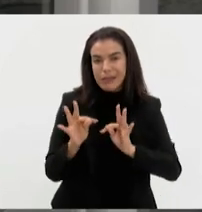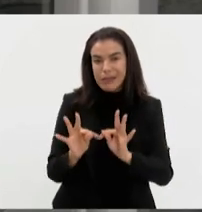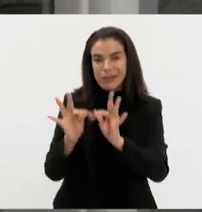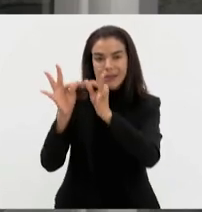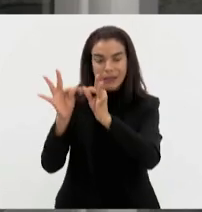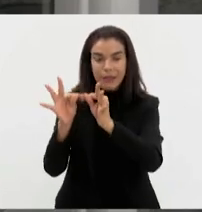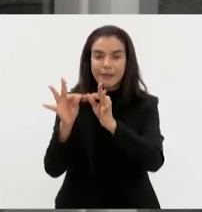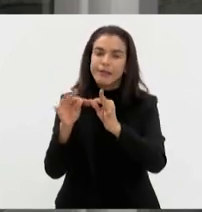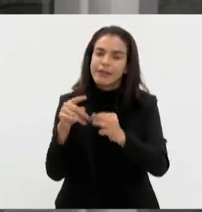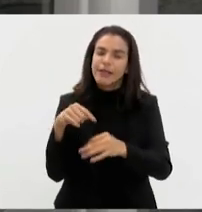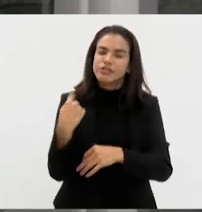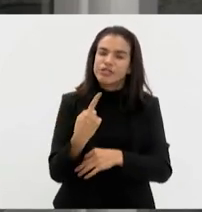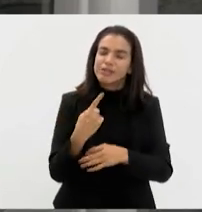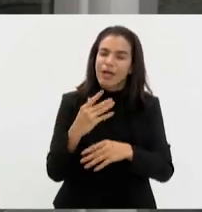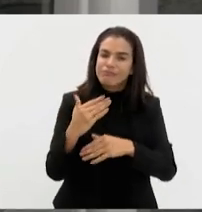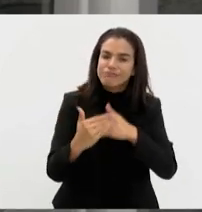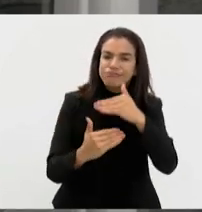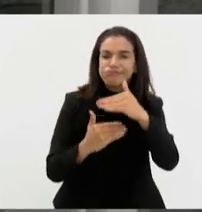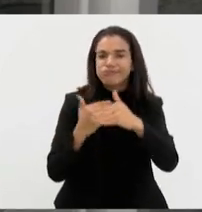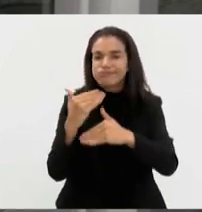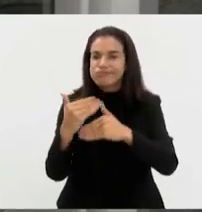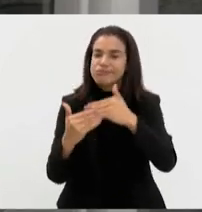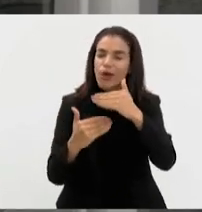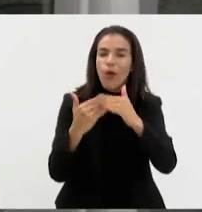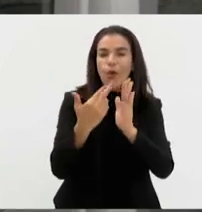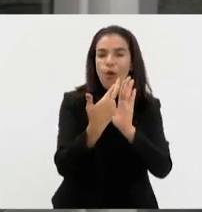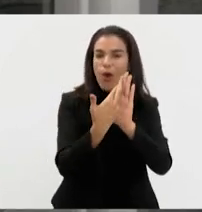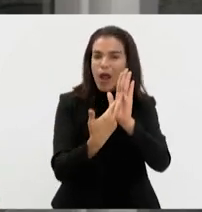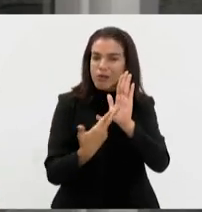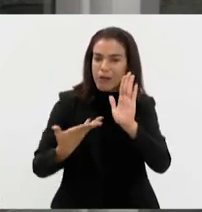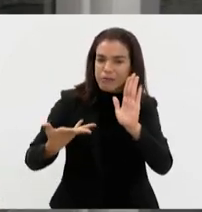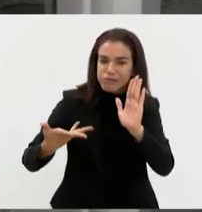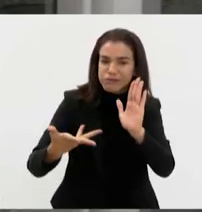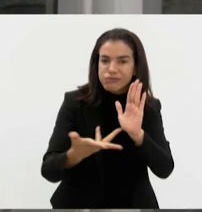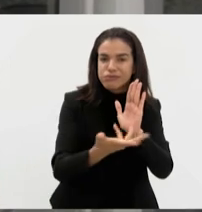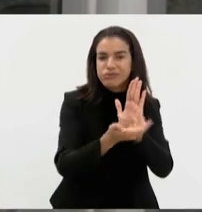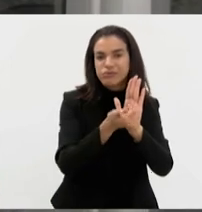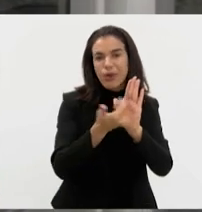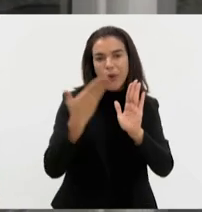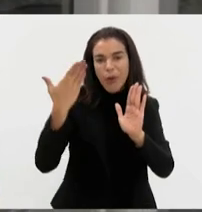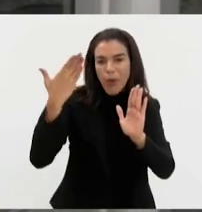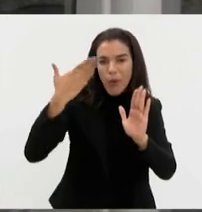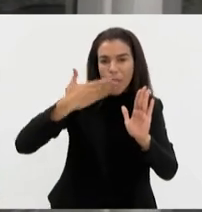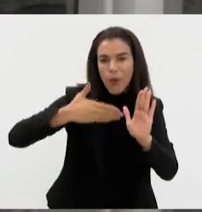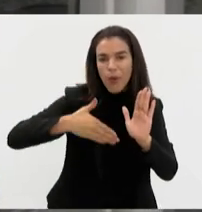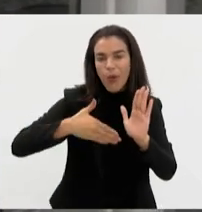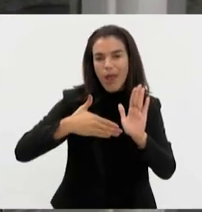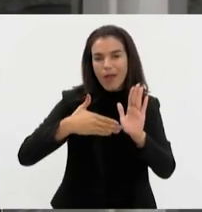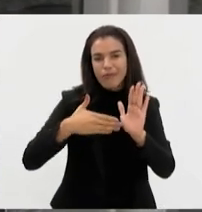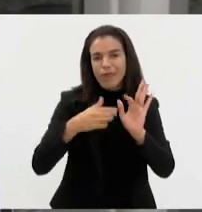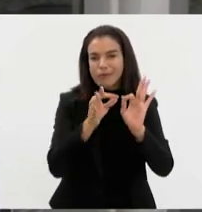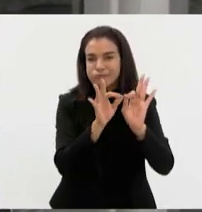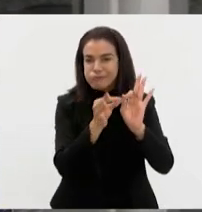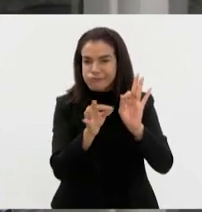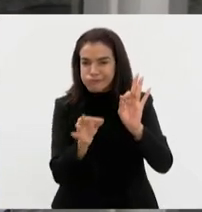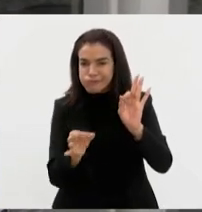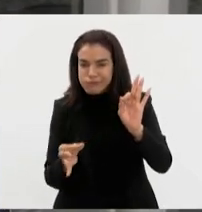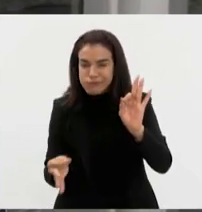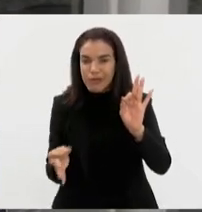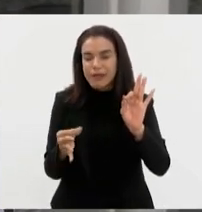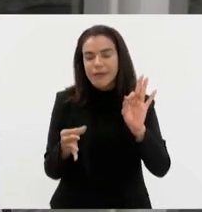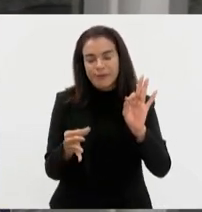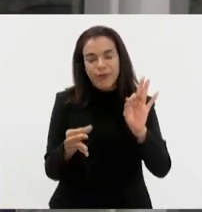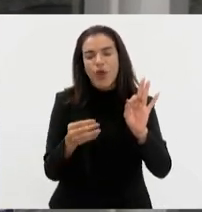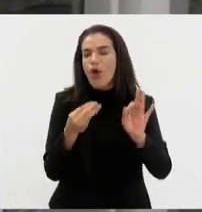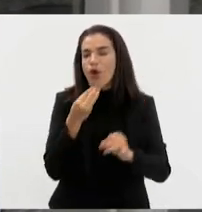aí construindo um relatório bem robusto, com um diagnóstico bem amplo, que sem dúvida nenhuma